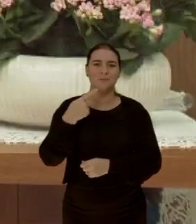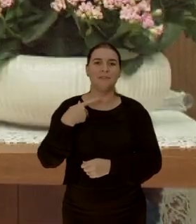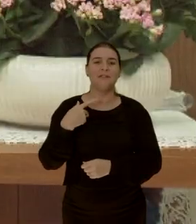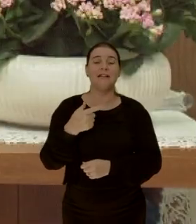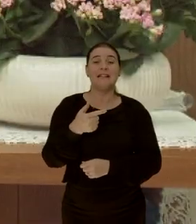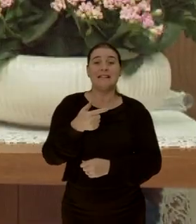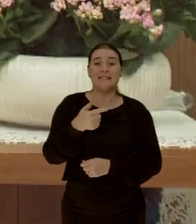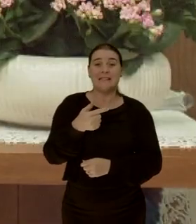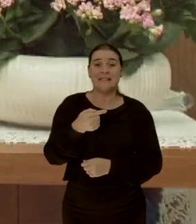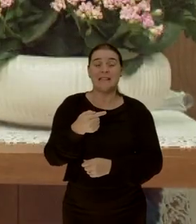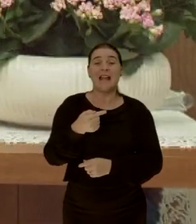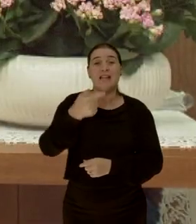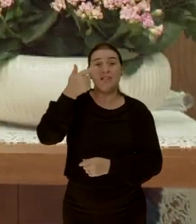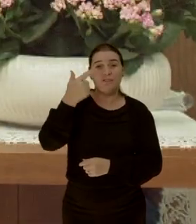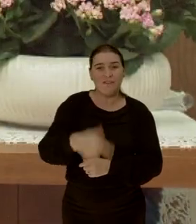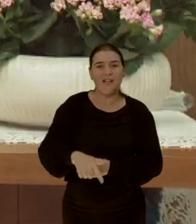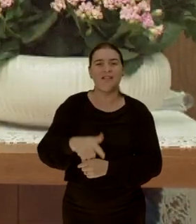7